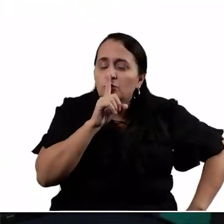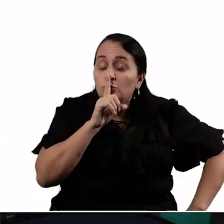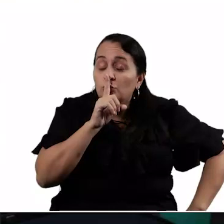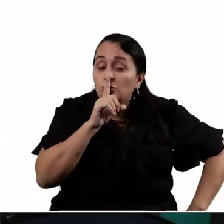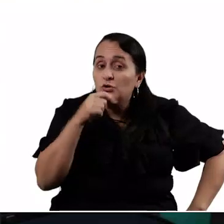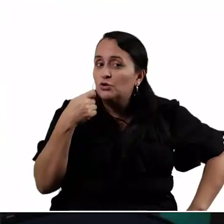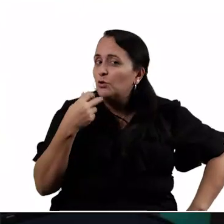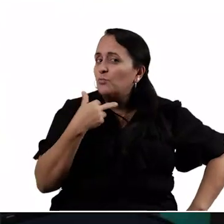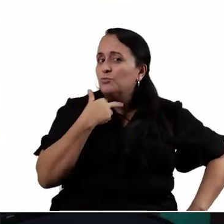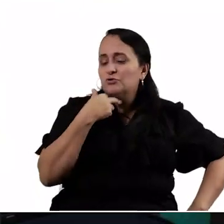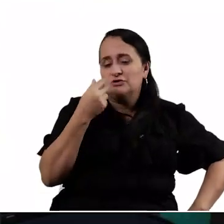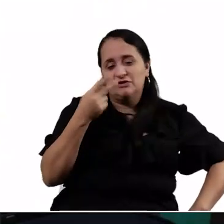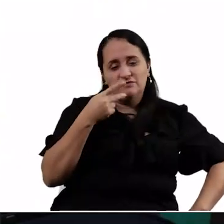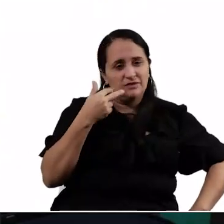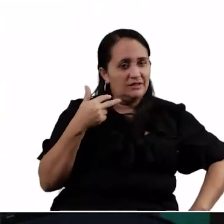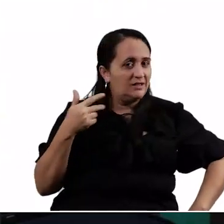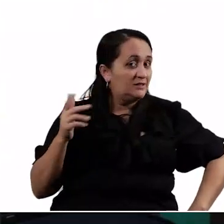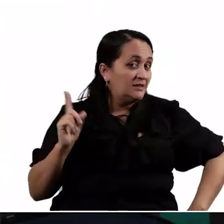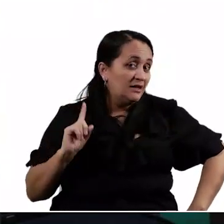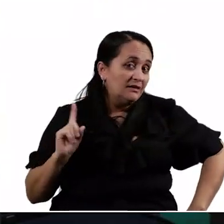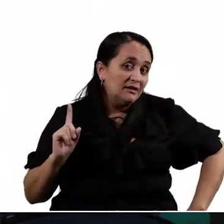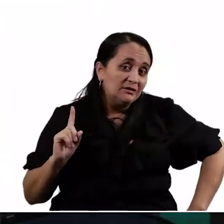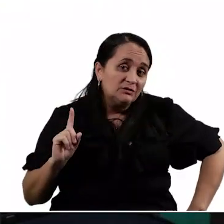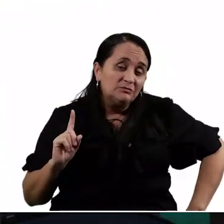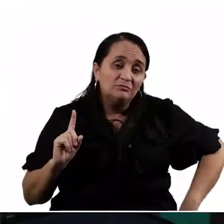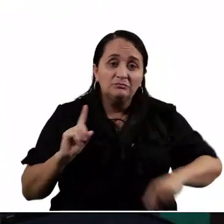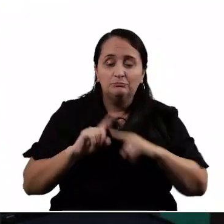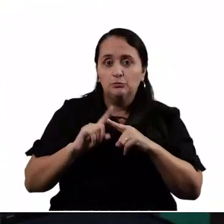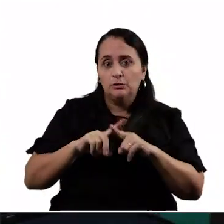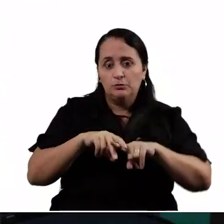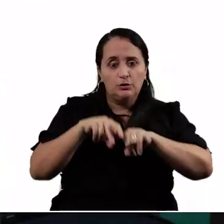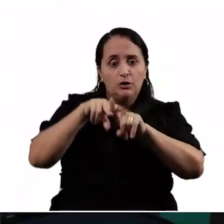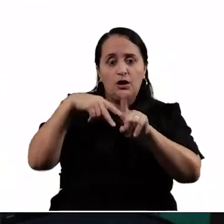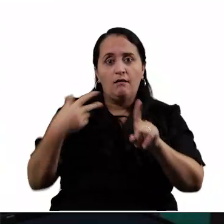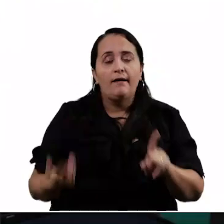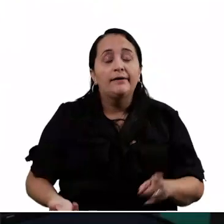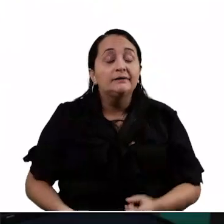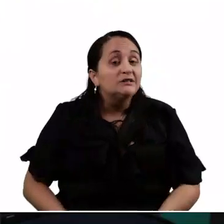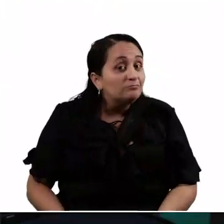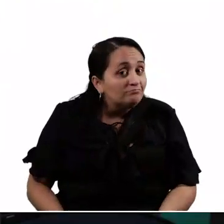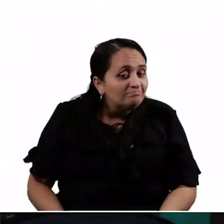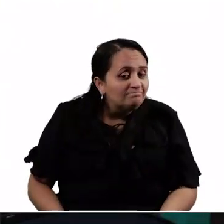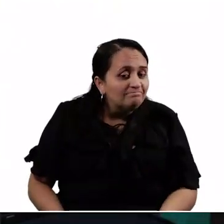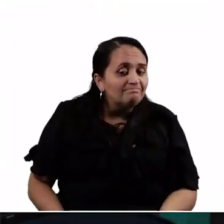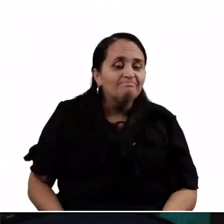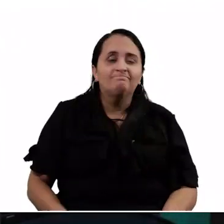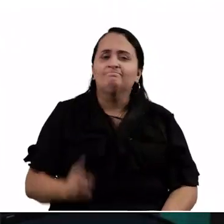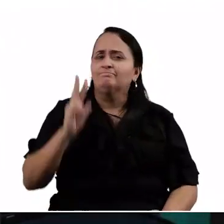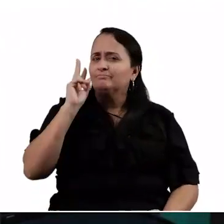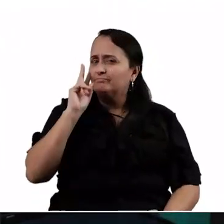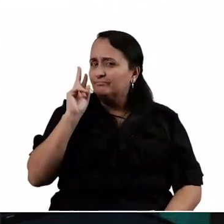calado não podia dizer nada porque ele poderia cair ele lembrou do que a mãe dele